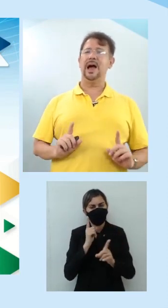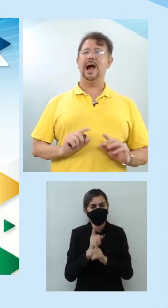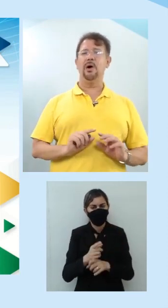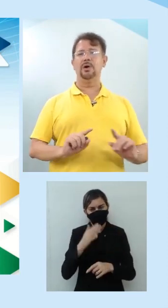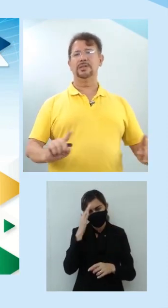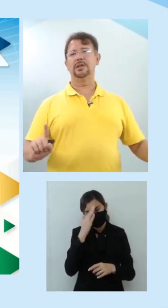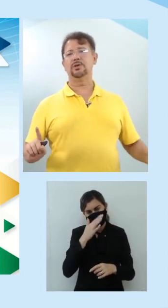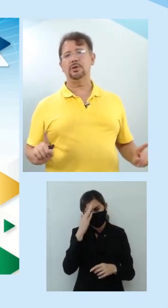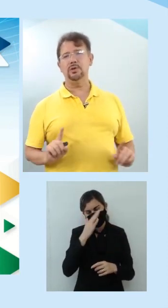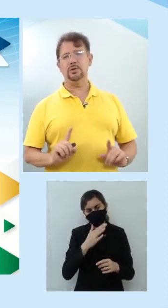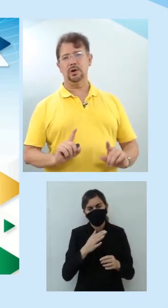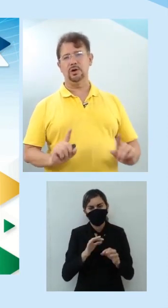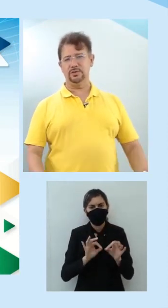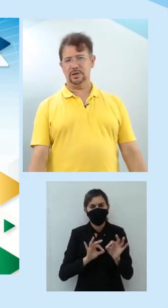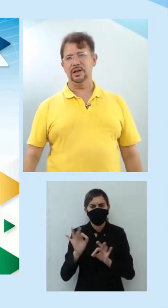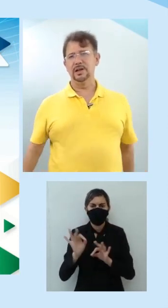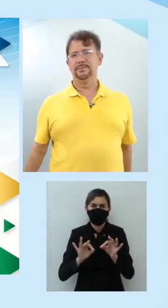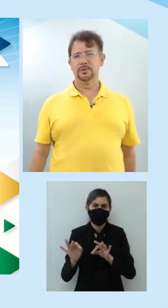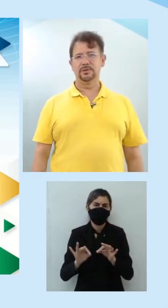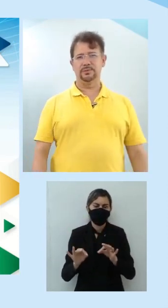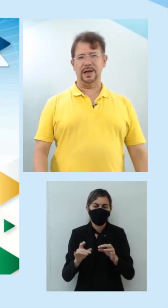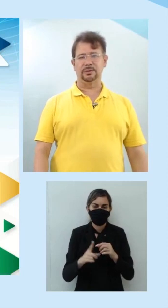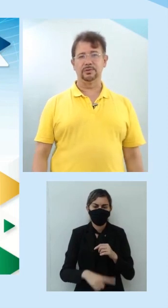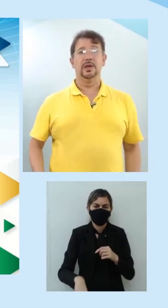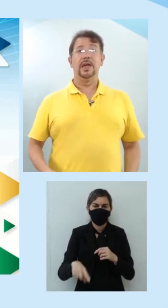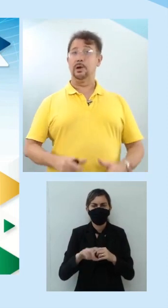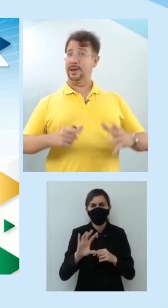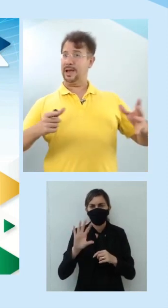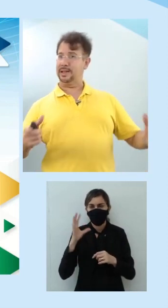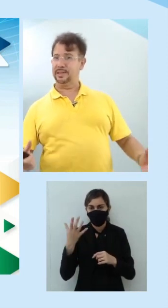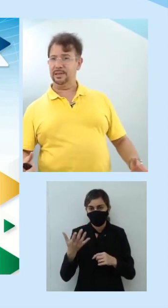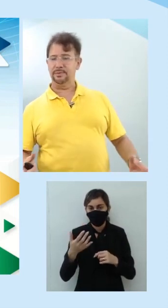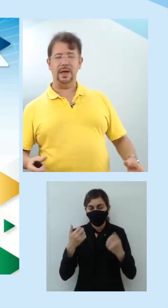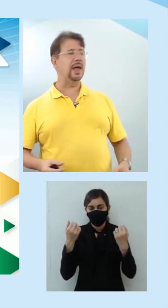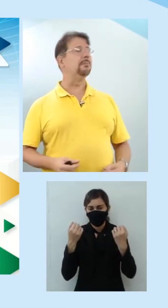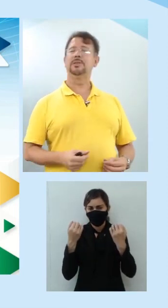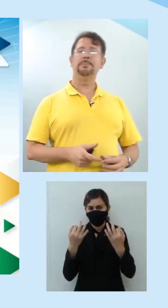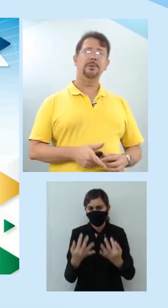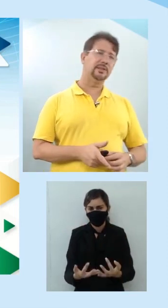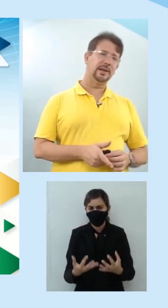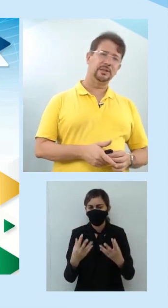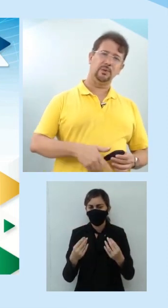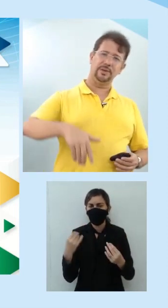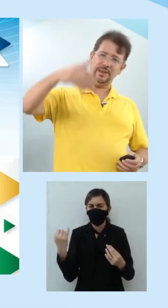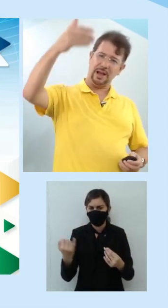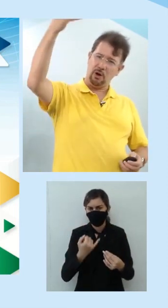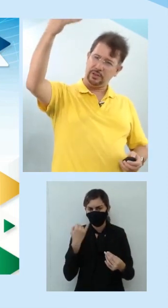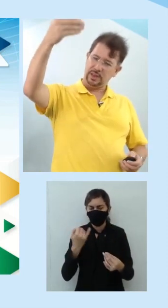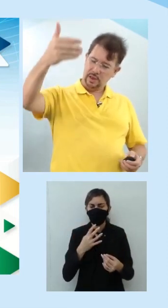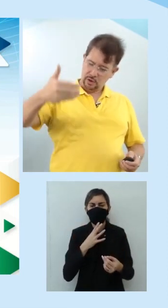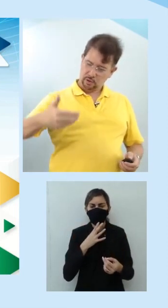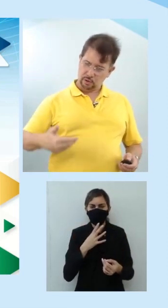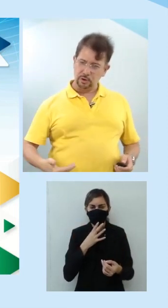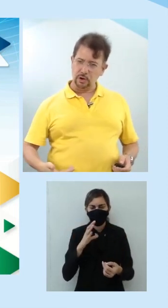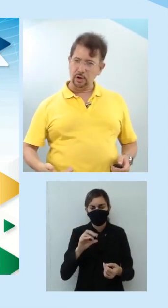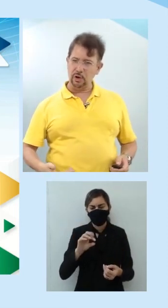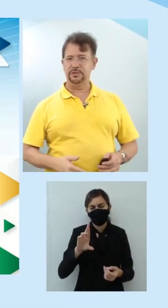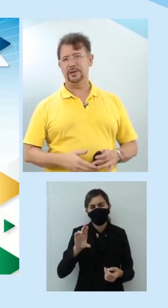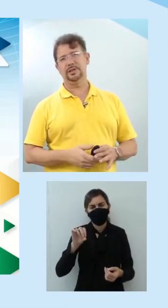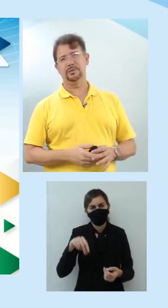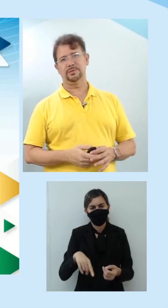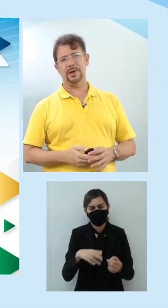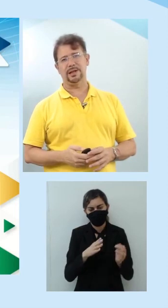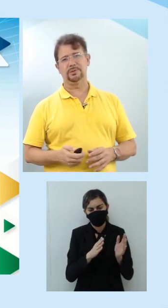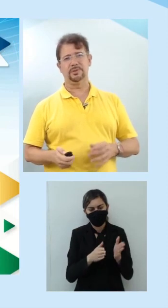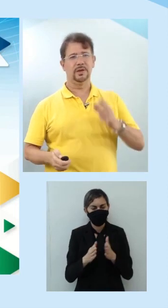entender a ordem cronológica dos fatos. Em uma narrativa, é muito importante conhecer a ordem